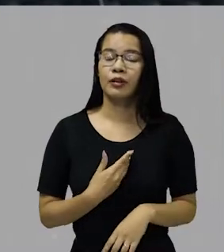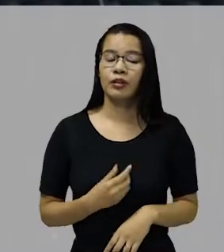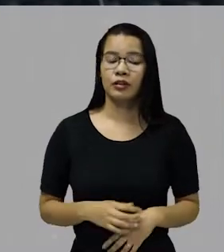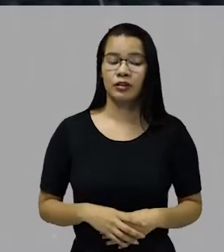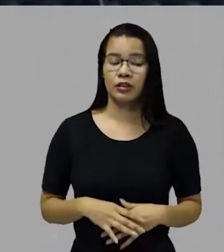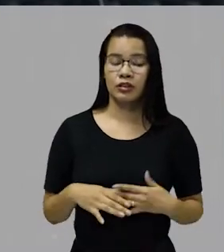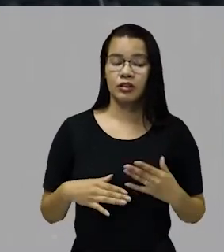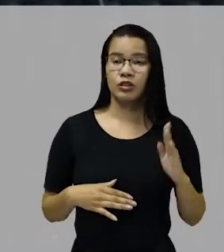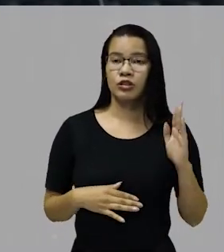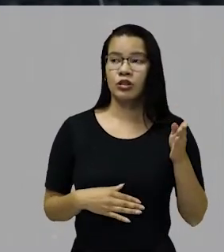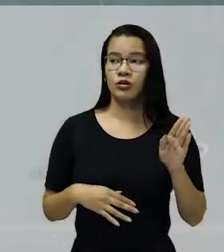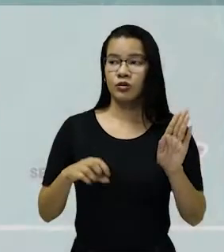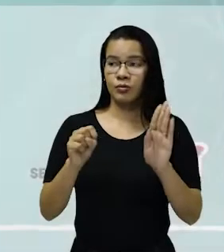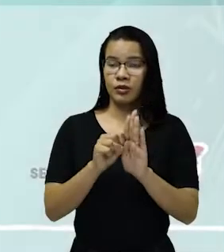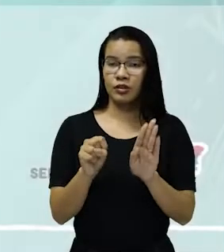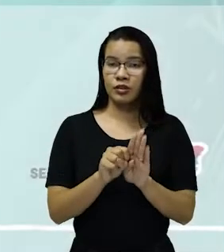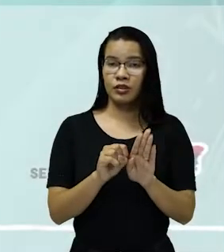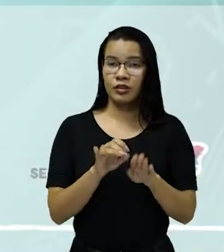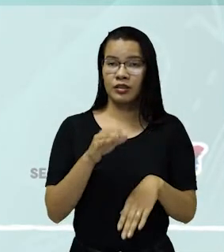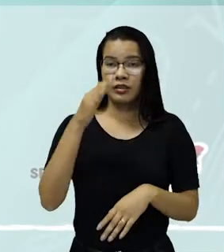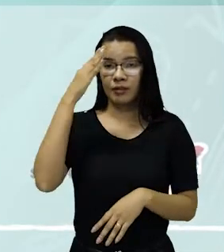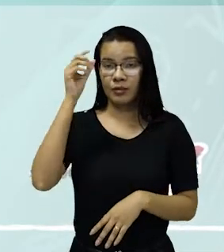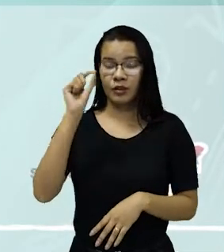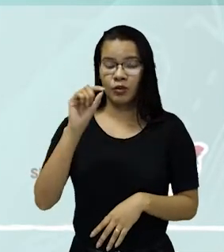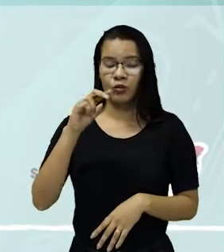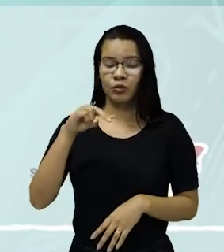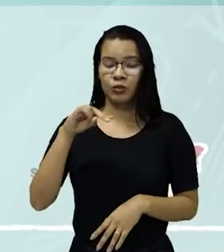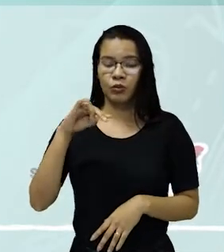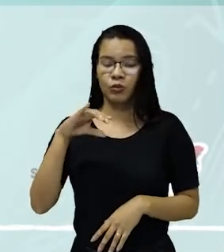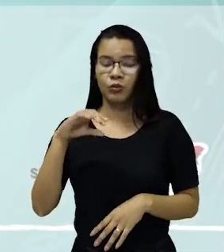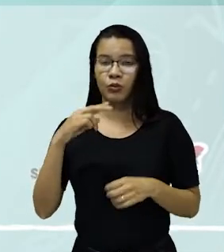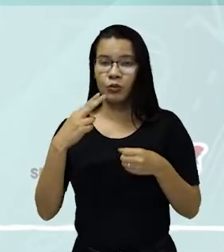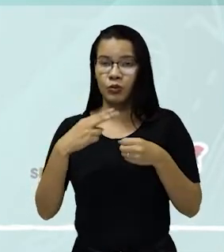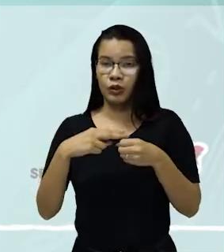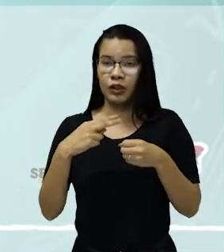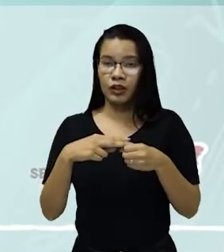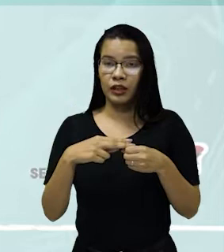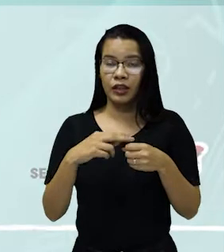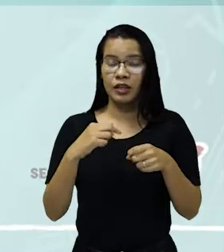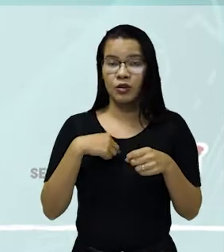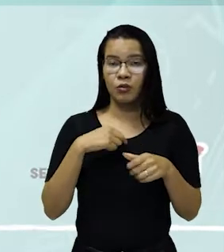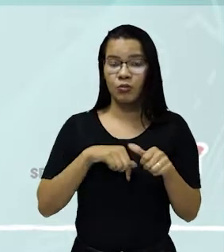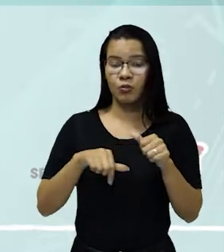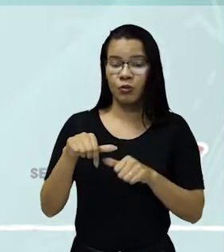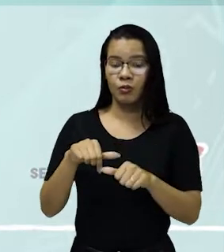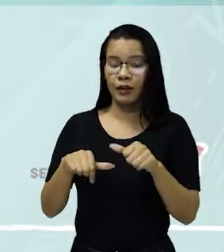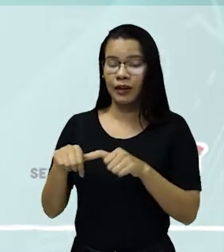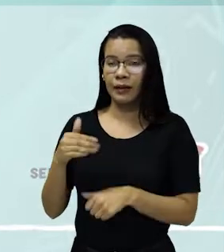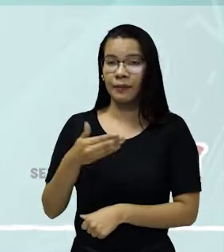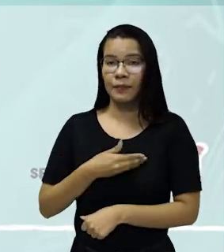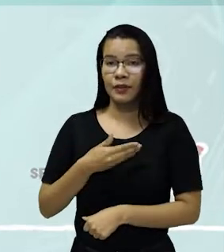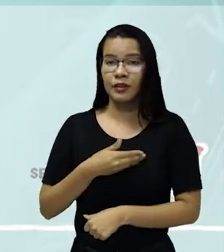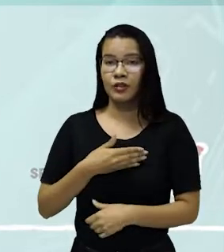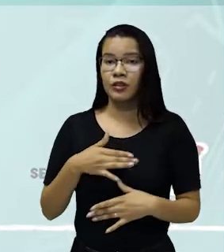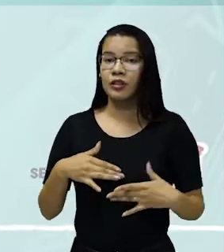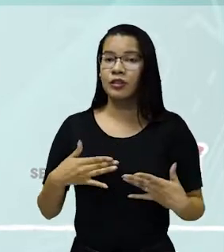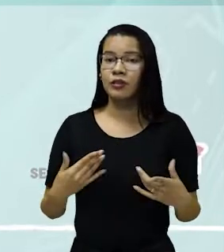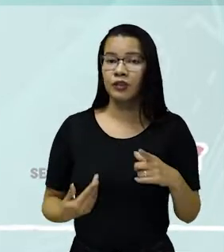o substantivo já sabe o que é o núcleo, eu mudo para amigos. Aí eu vou